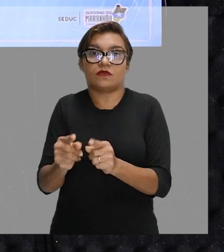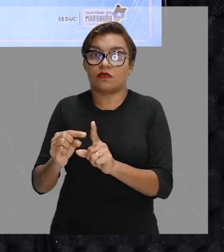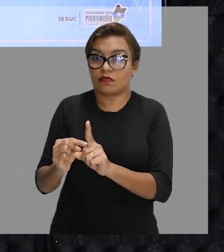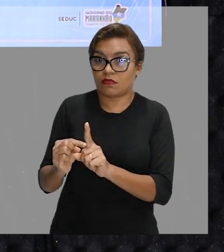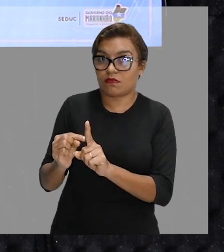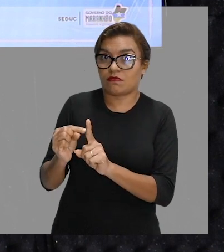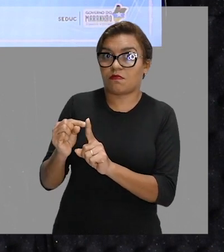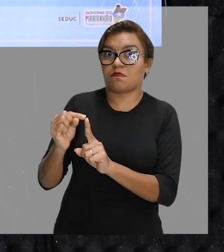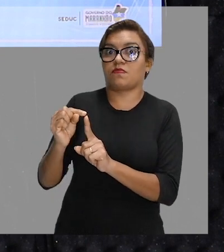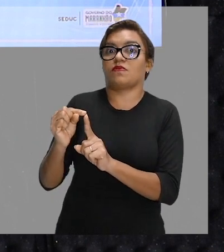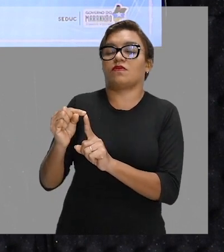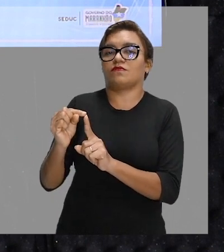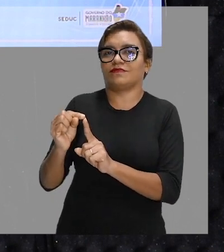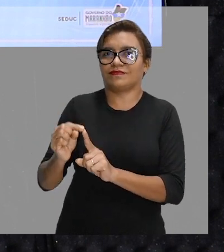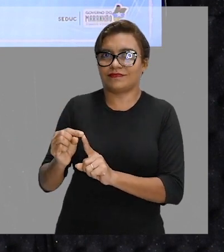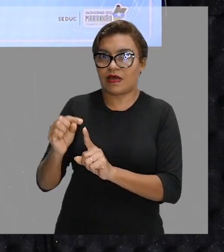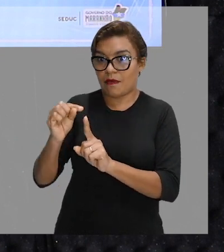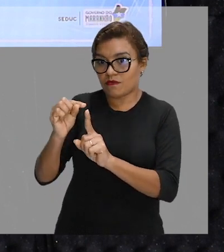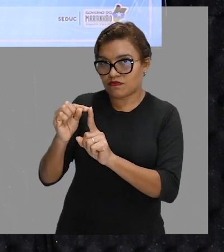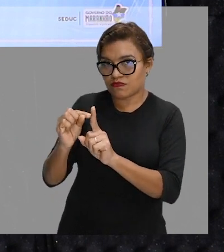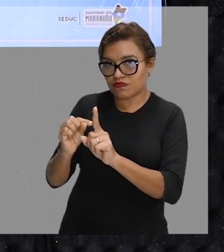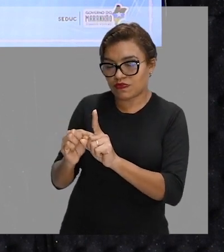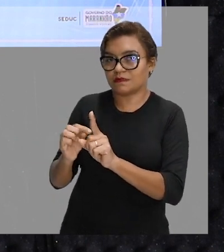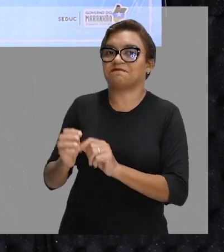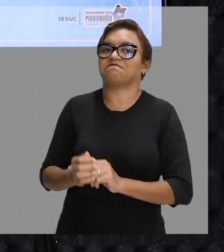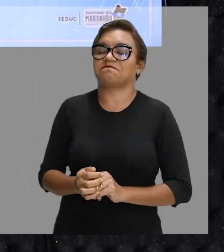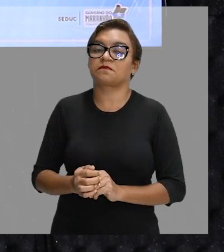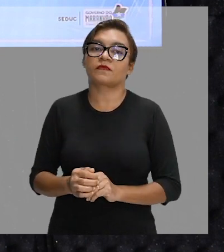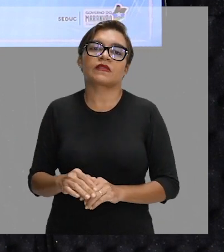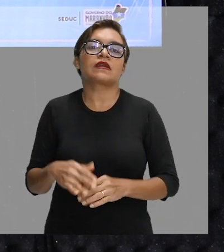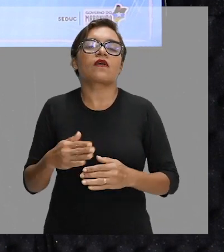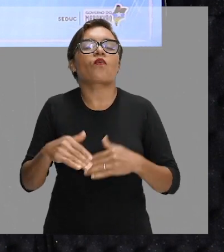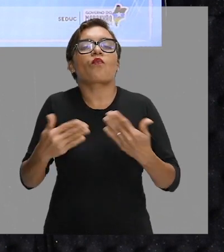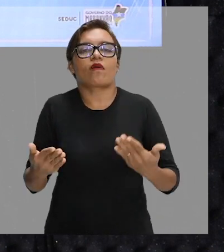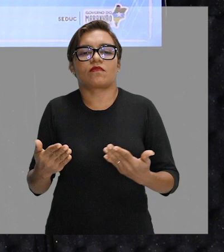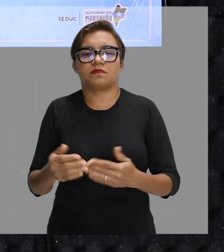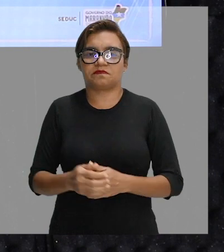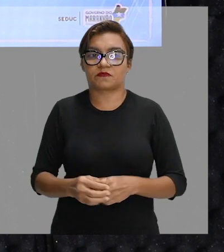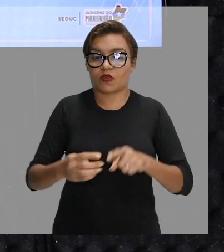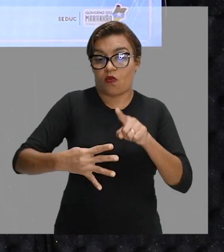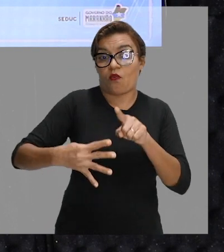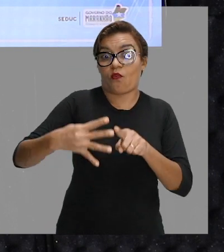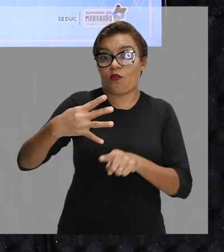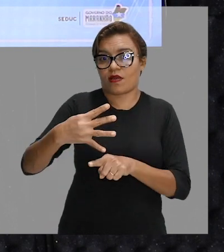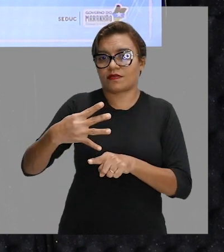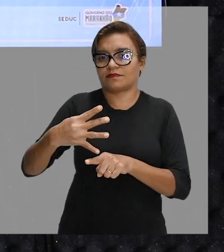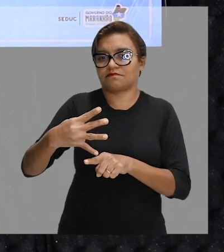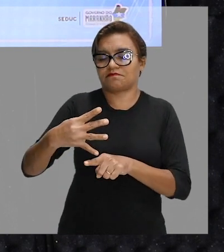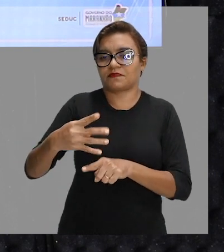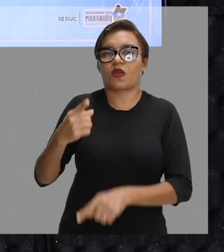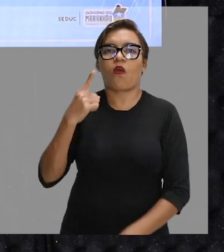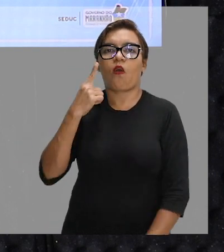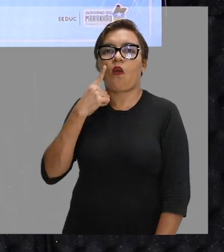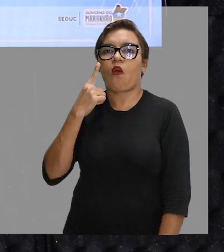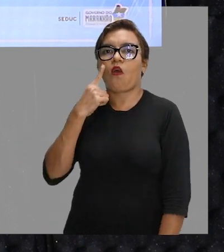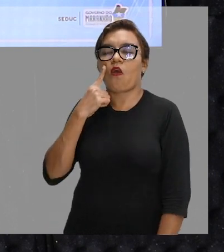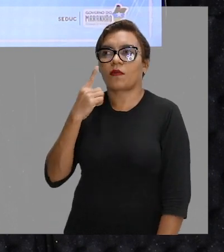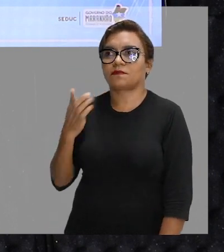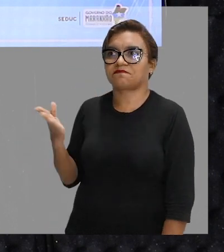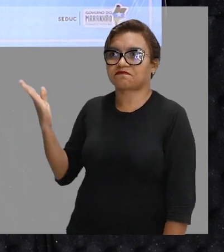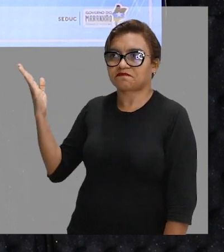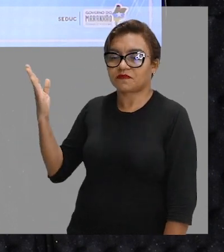será a propriedade coligativa. E quais são elas? São 4. Tonoscopia, que